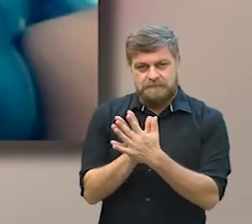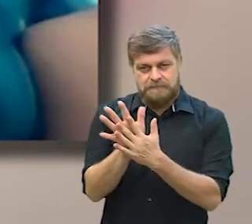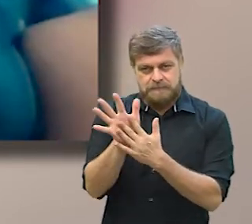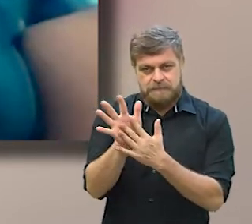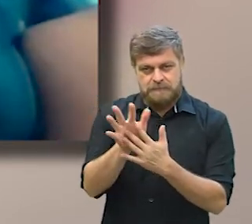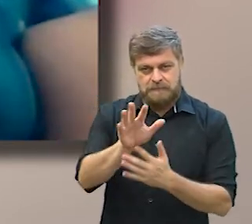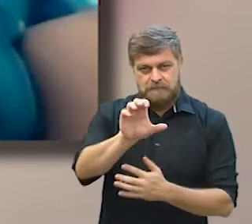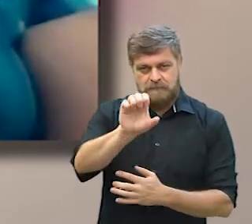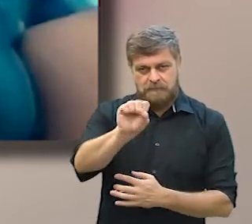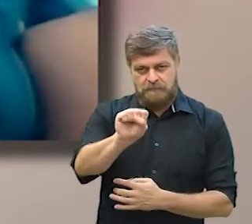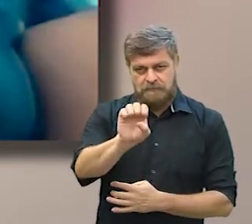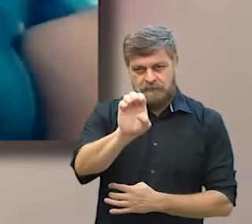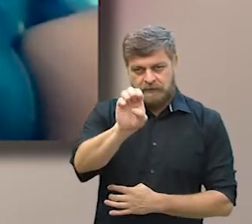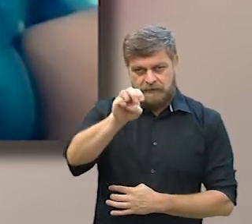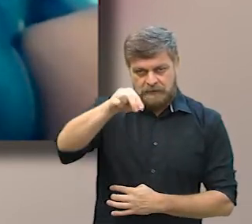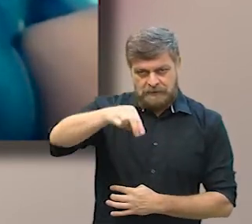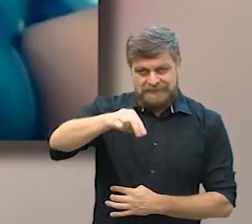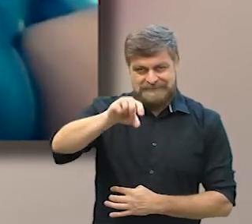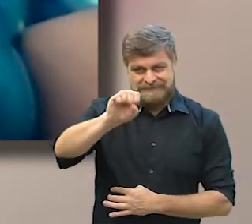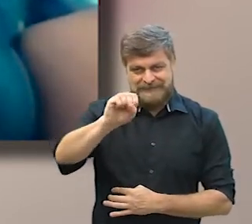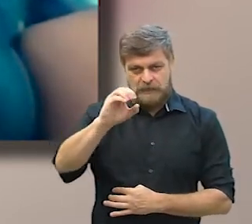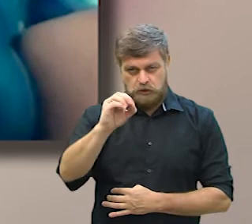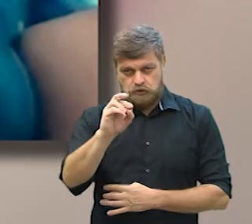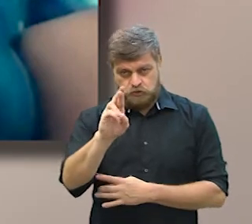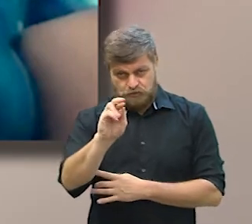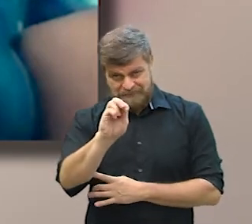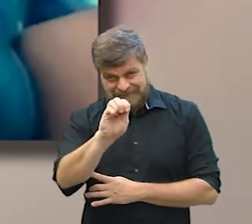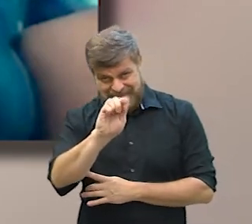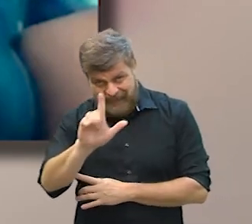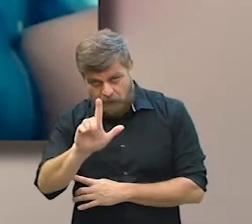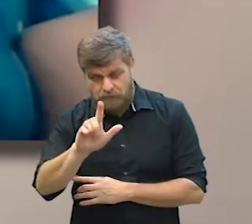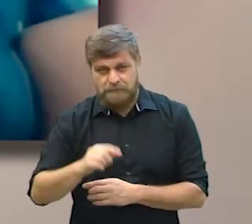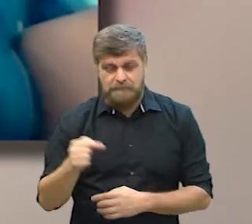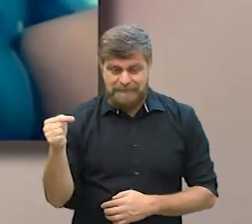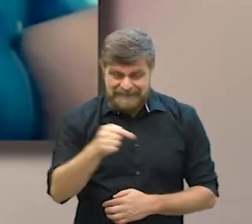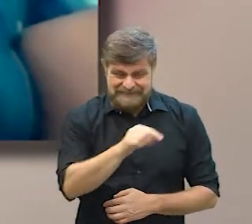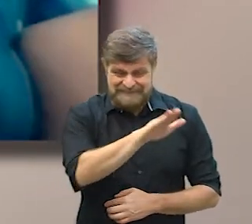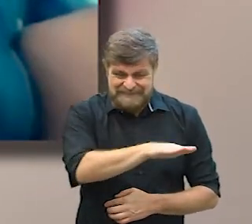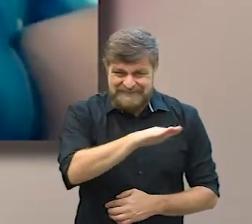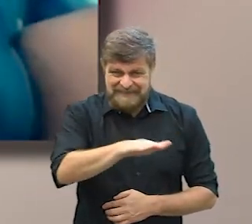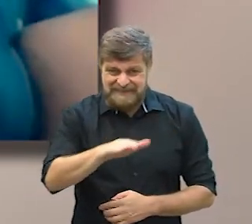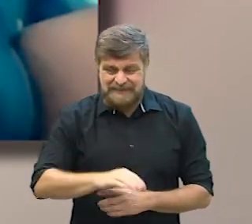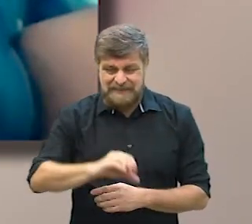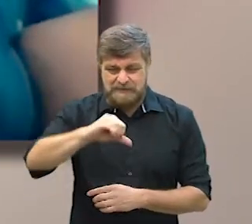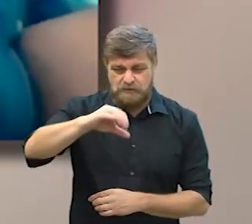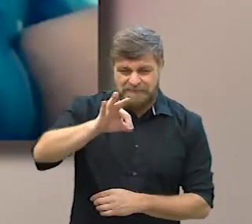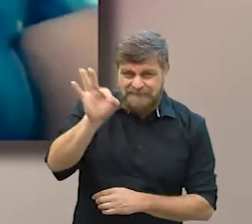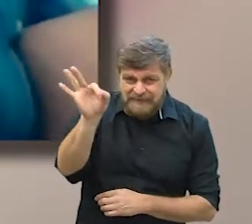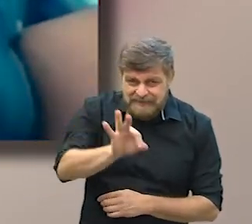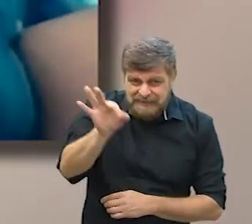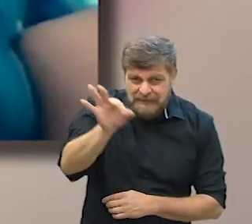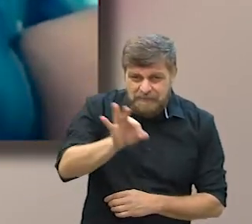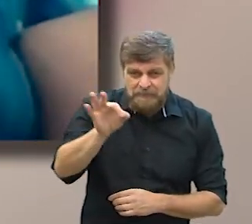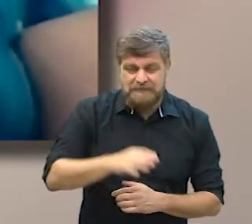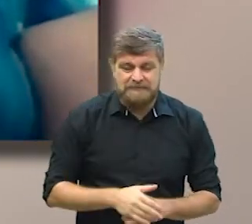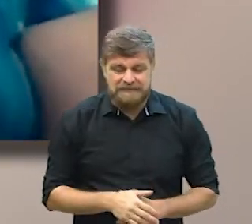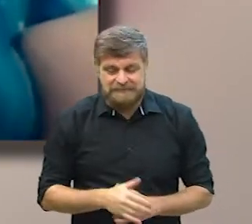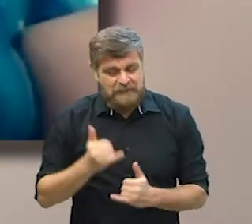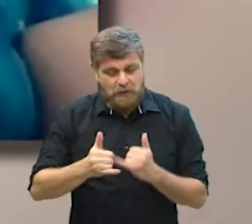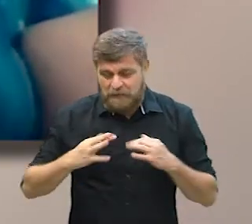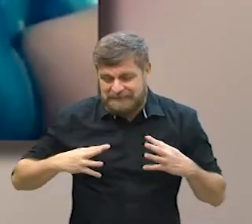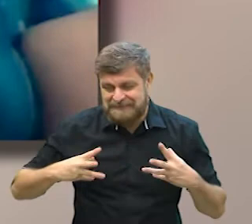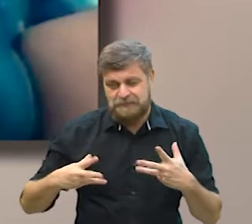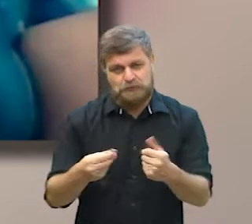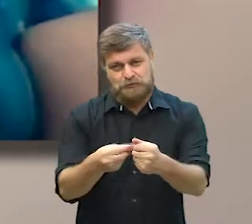quê? Porque essas crianças, elas apresentam em quase que, aí vou dizer para você, vivendo 90%, se não